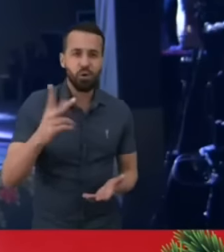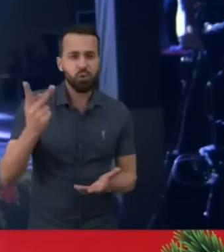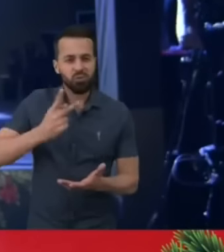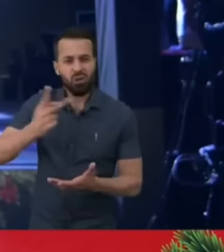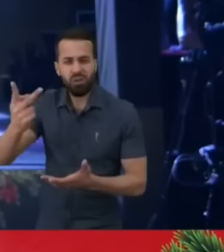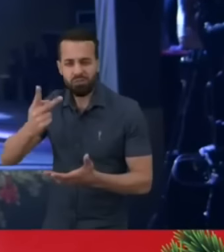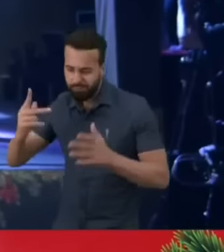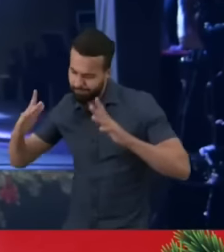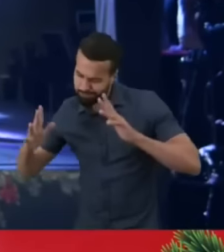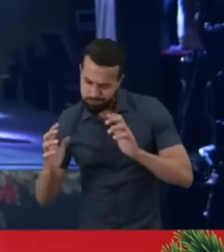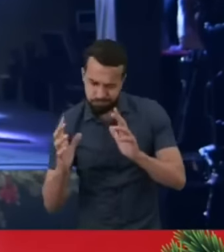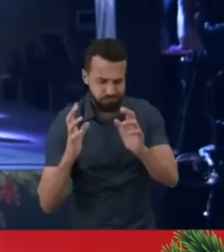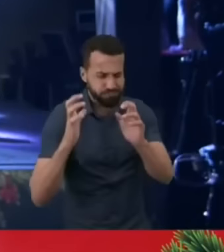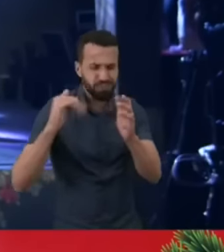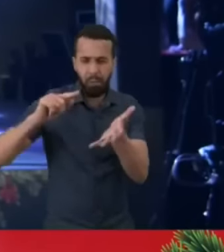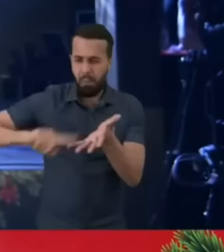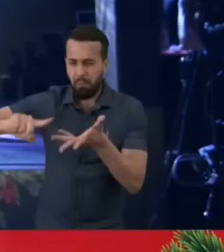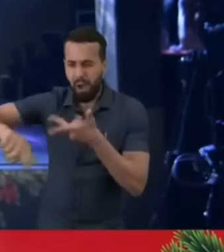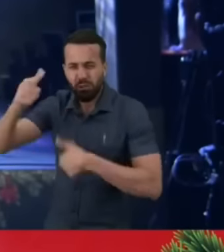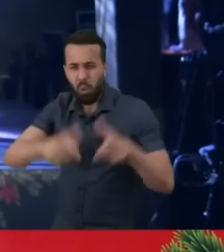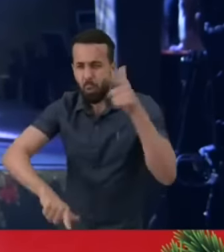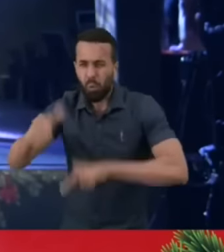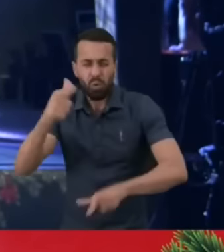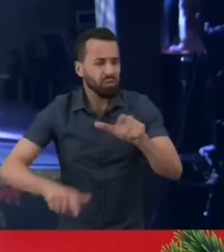brigarmos tanto assim.